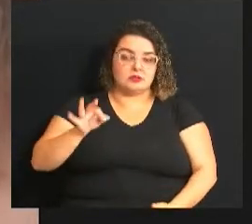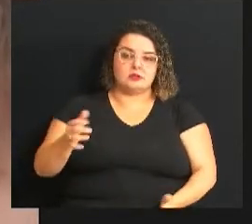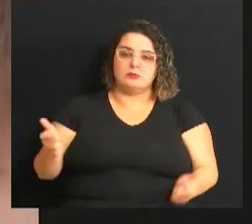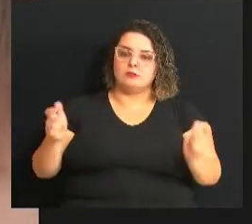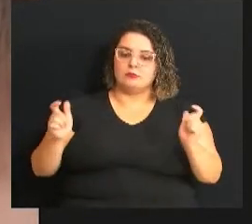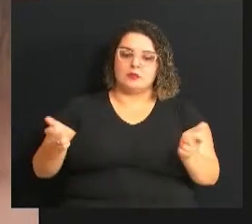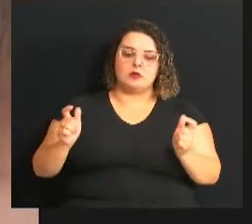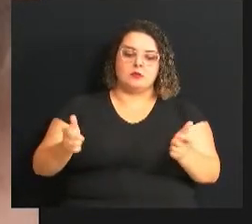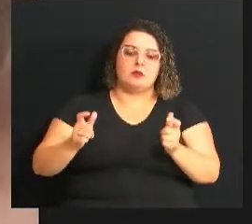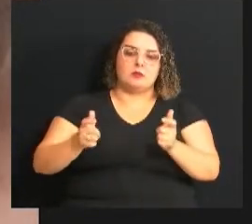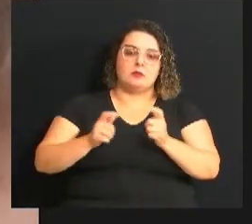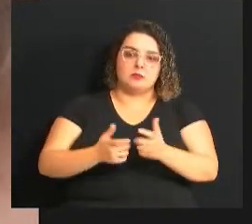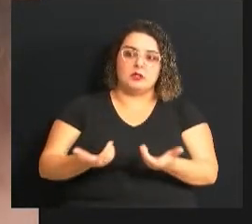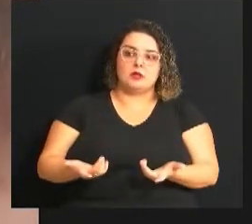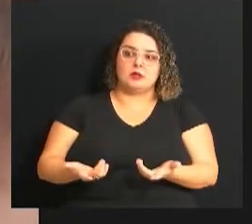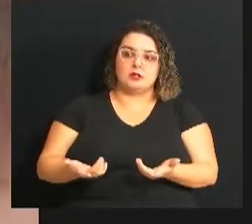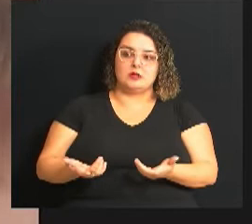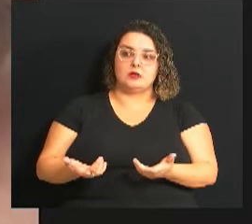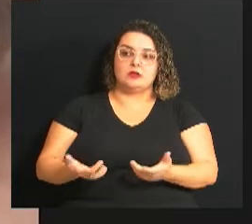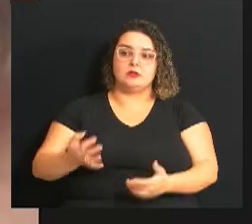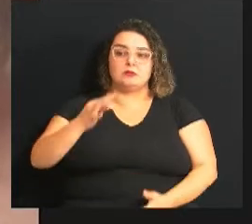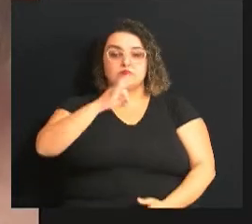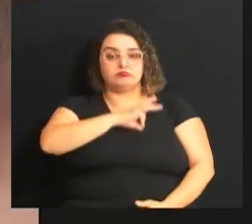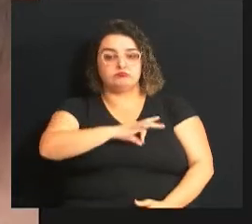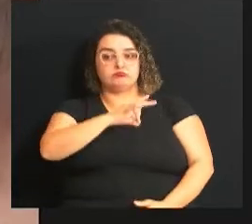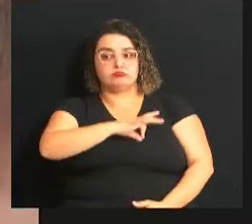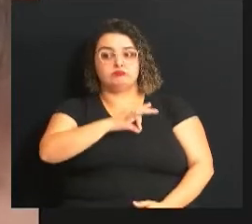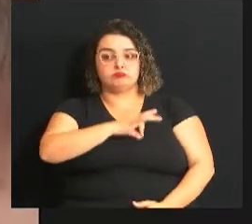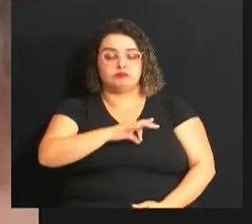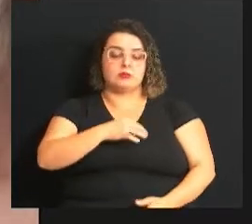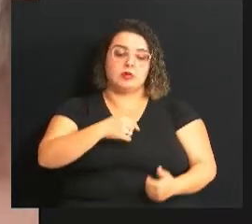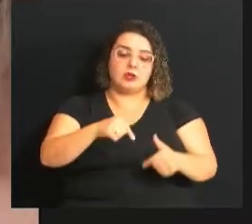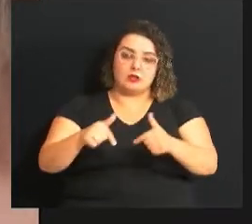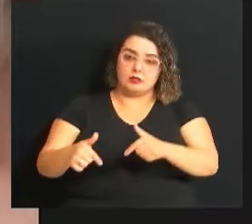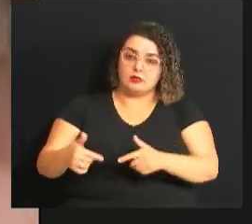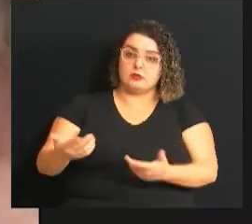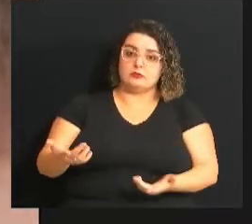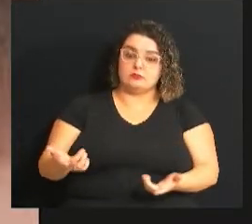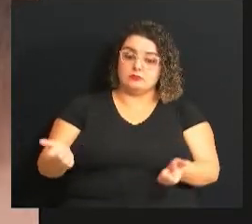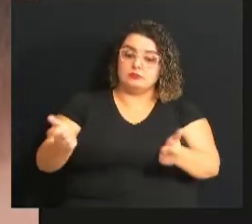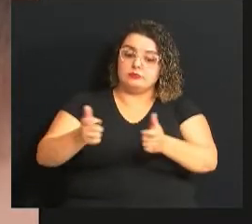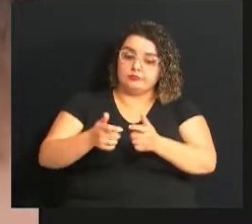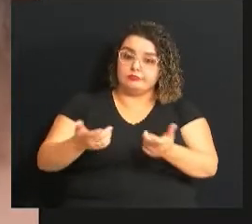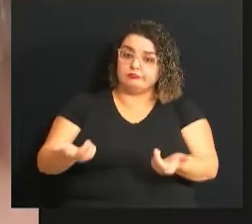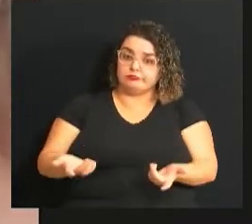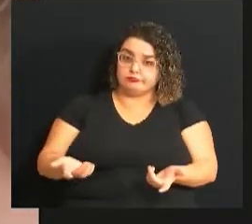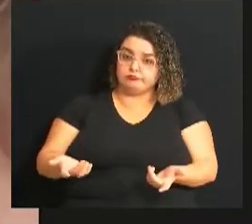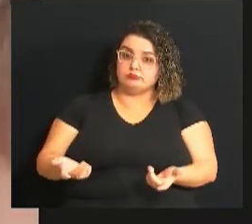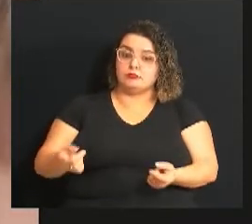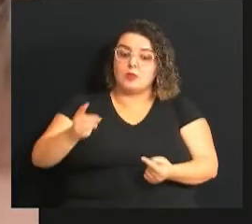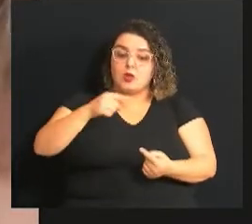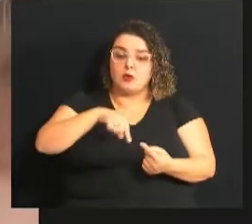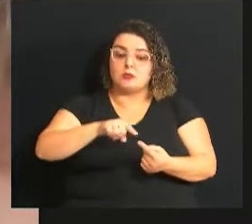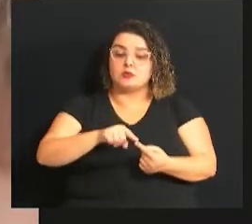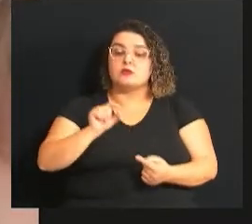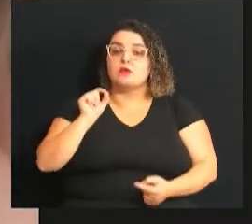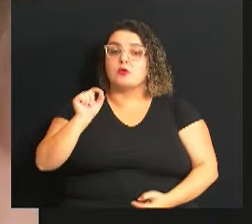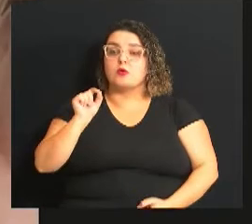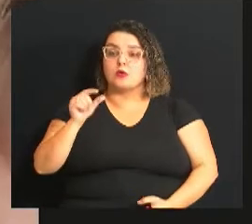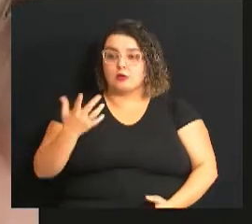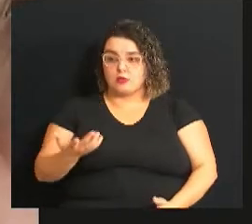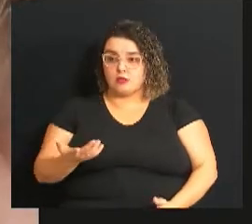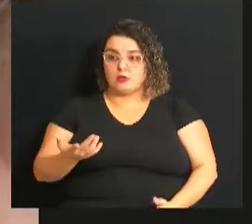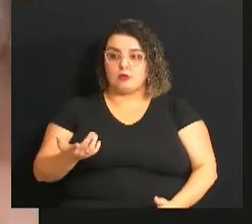a condição de remuneração desse trabalhador mensal. Então, o objetivo é, vamos